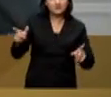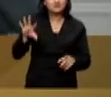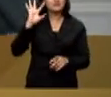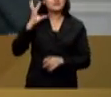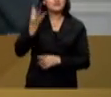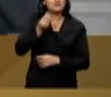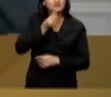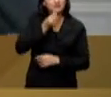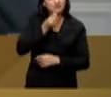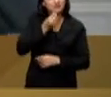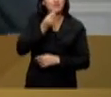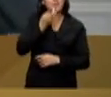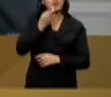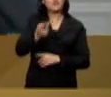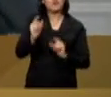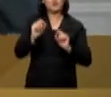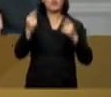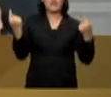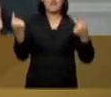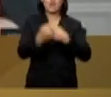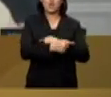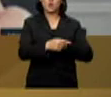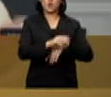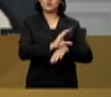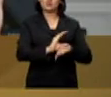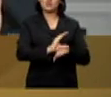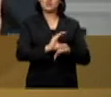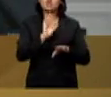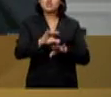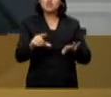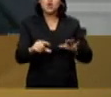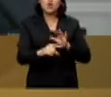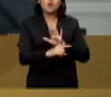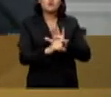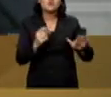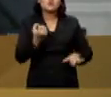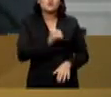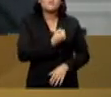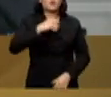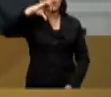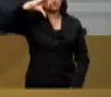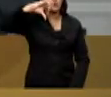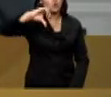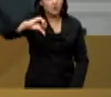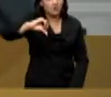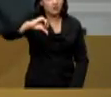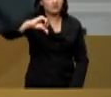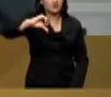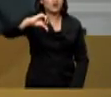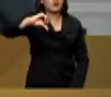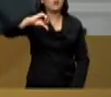tão somente a inconstitucionalidade da cláusula nona do convênio ICMS